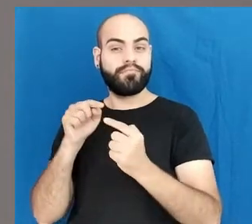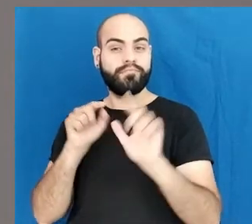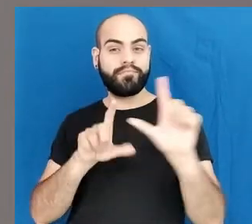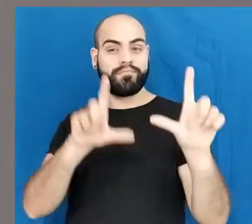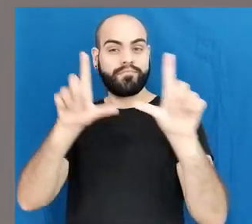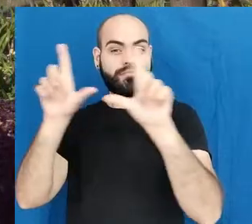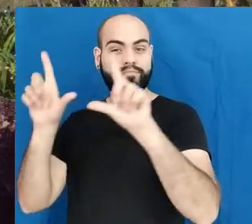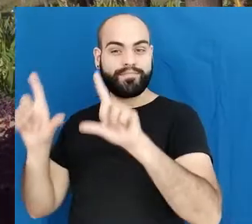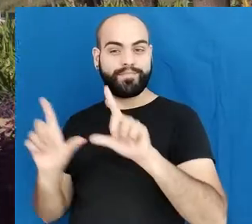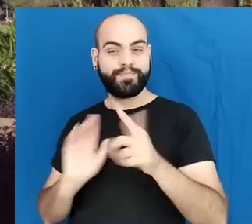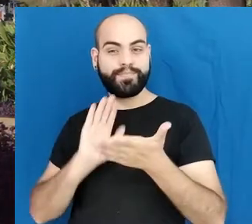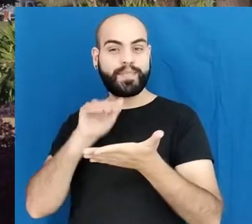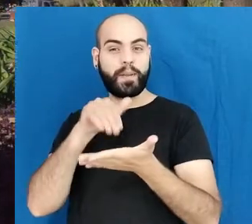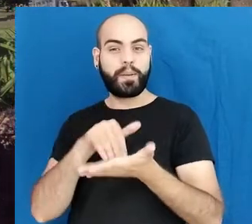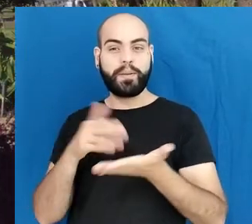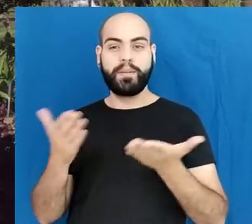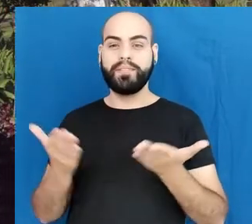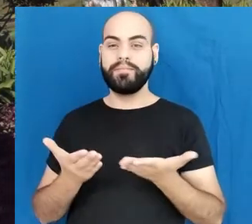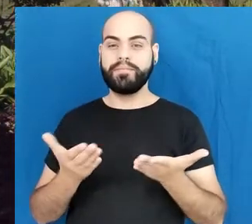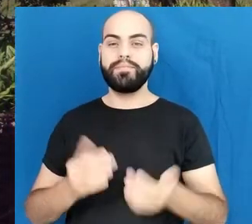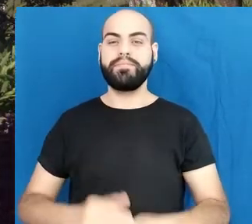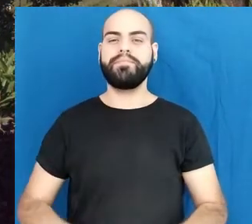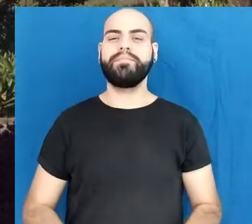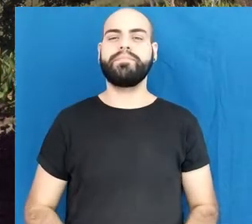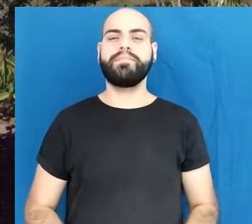ela tem hoje.